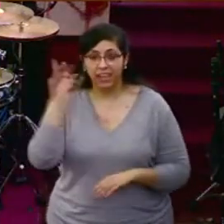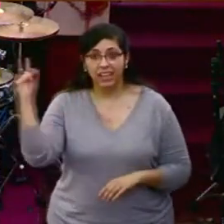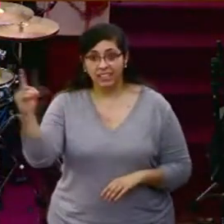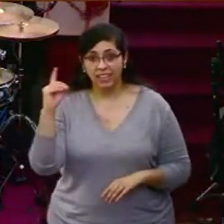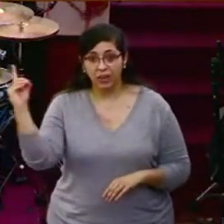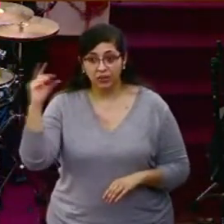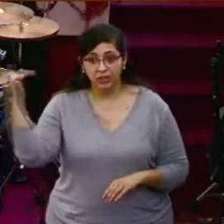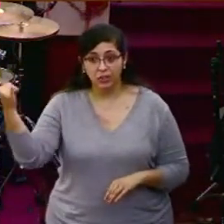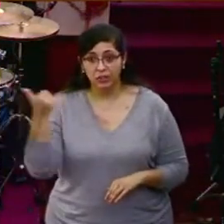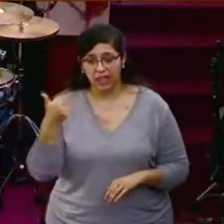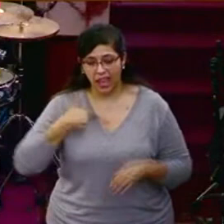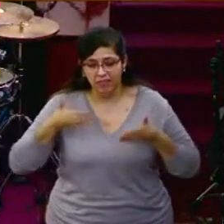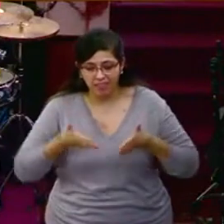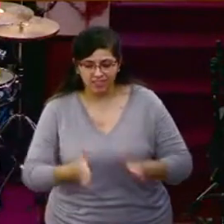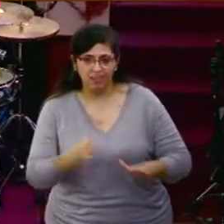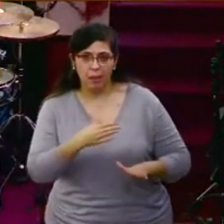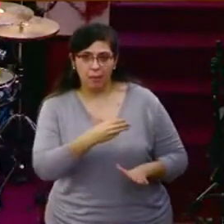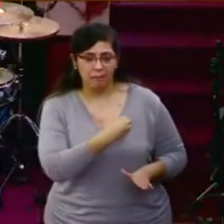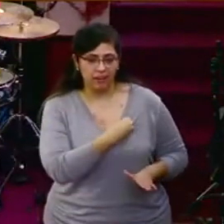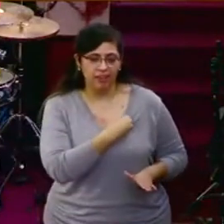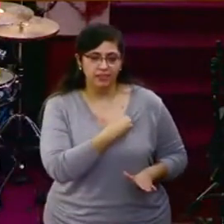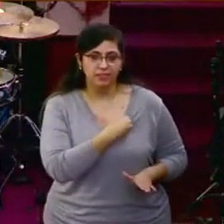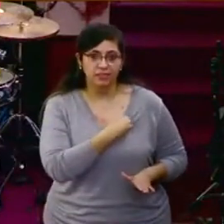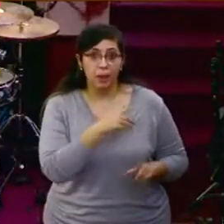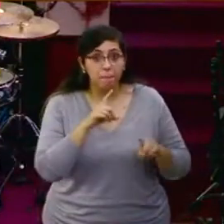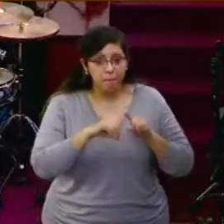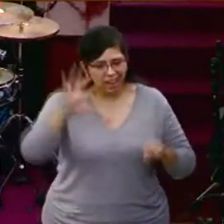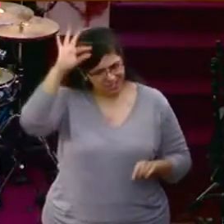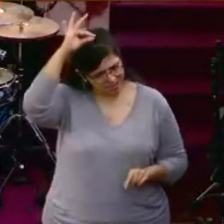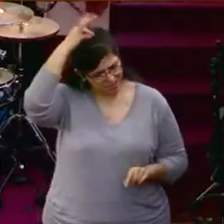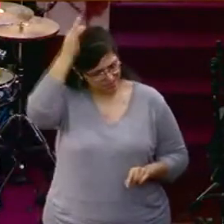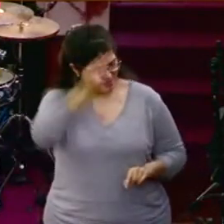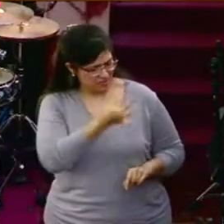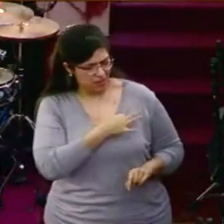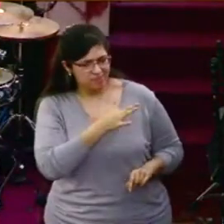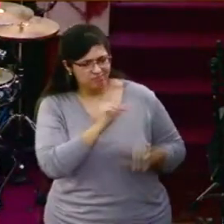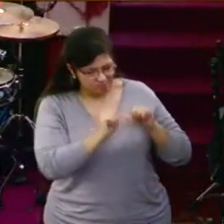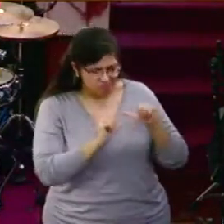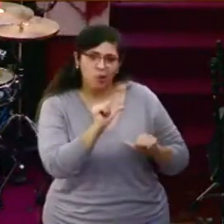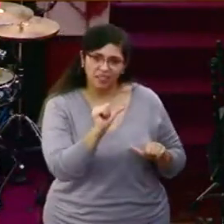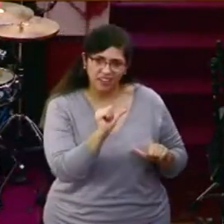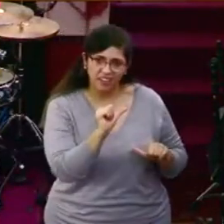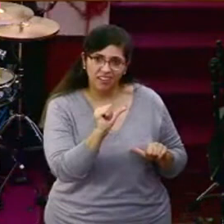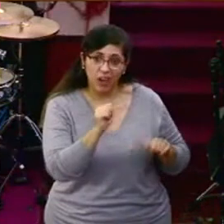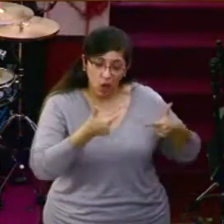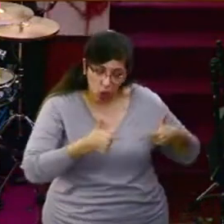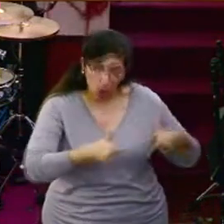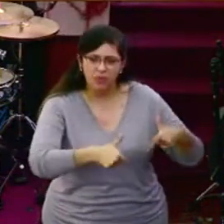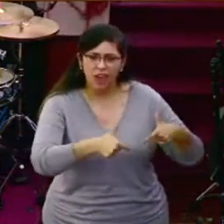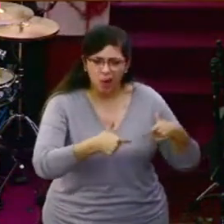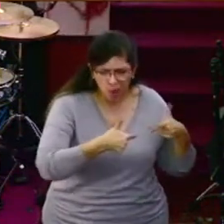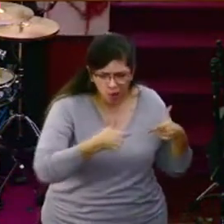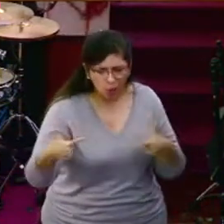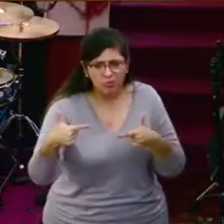iniquidade mas o aprendizado do espírito santo combate a iniquidade nossa combate de tal maneira